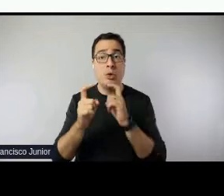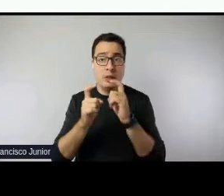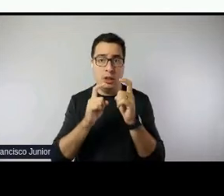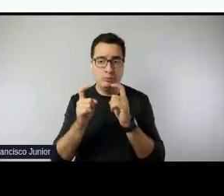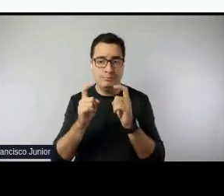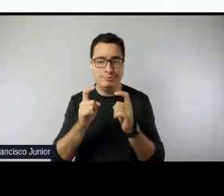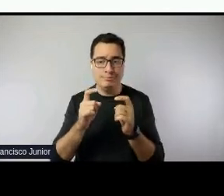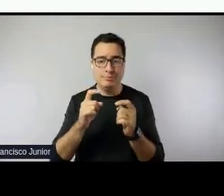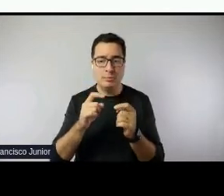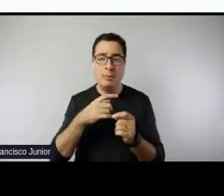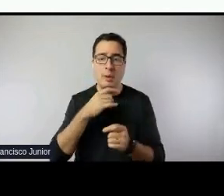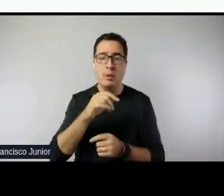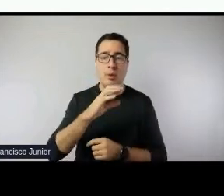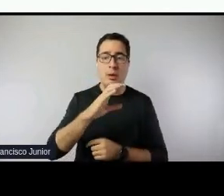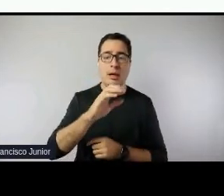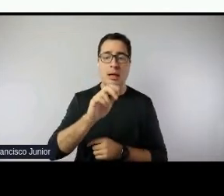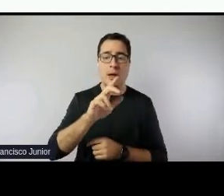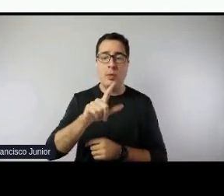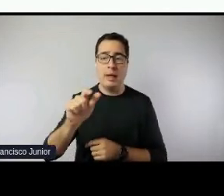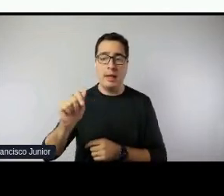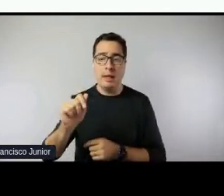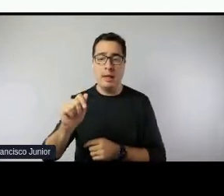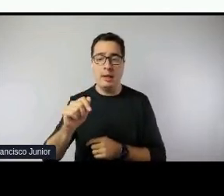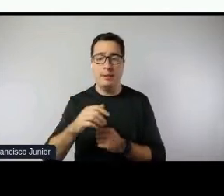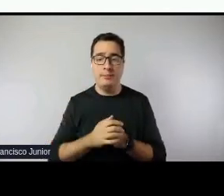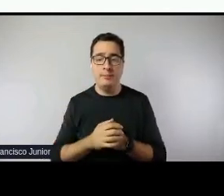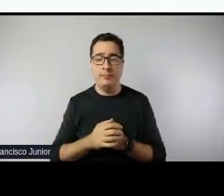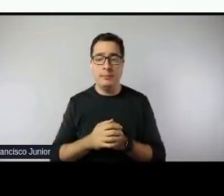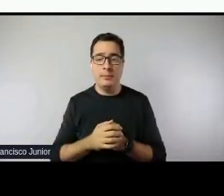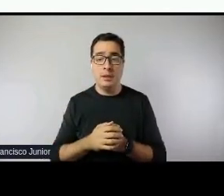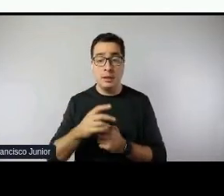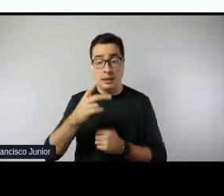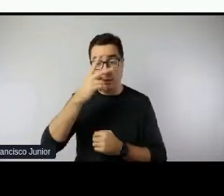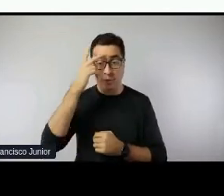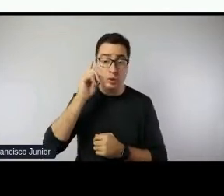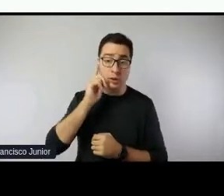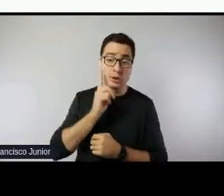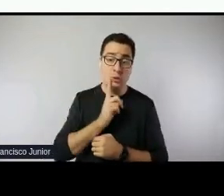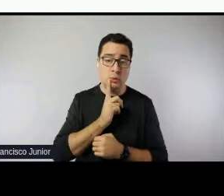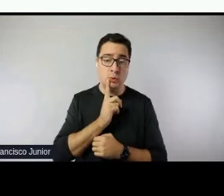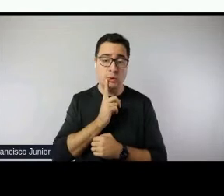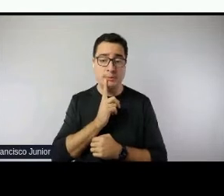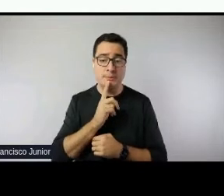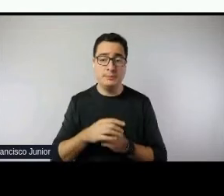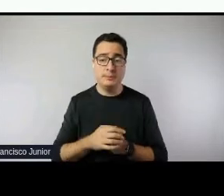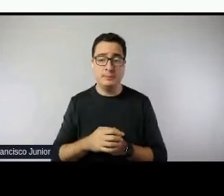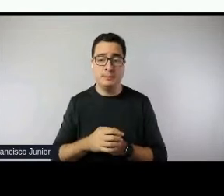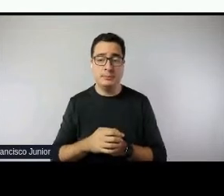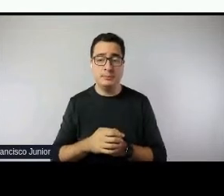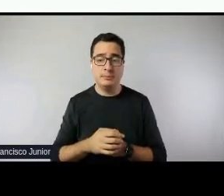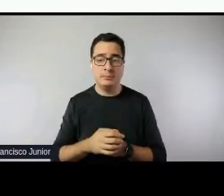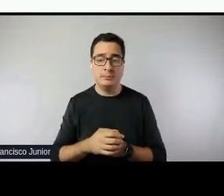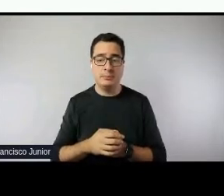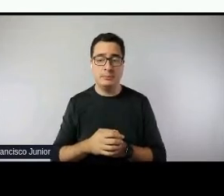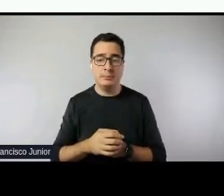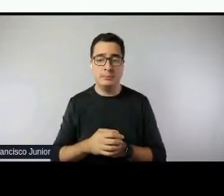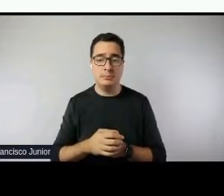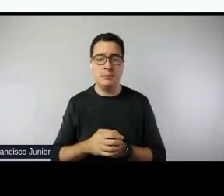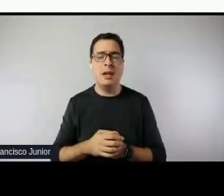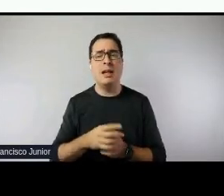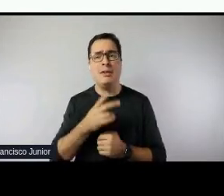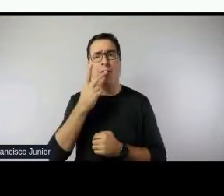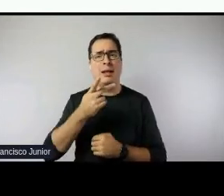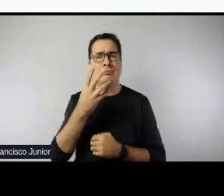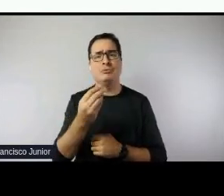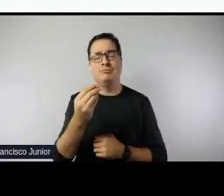O Cauê, que é a nossa pessoa surda, ele fala demais.